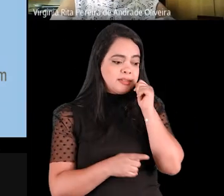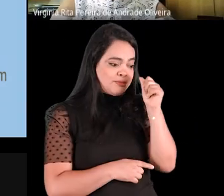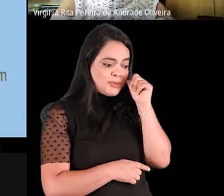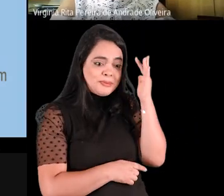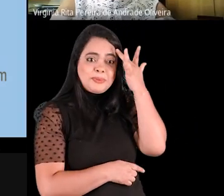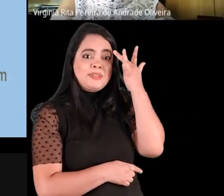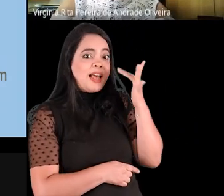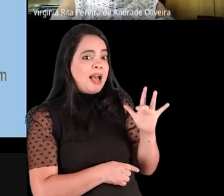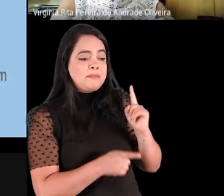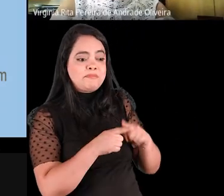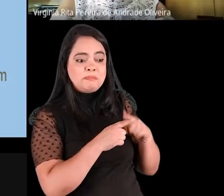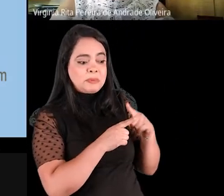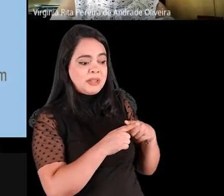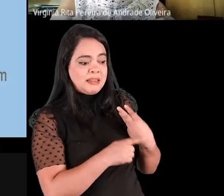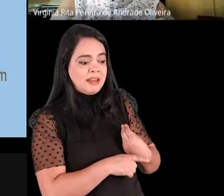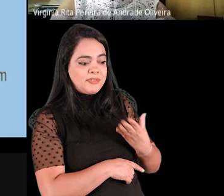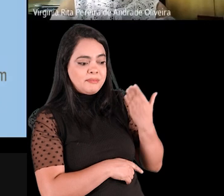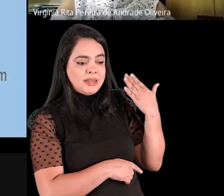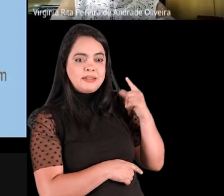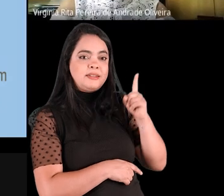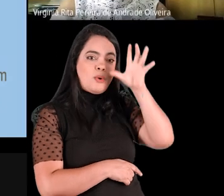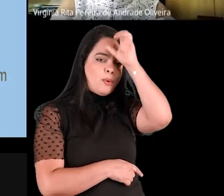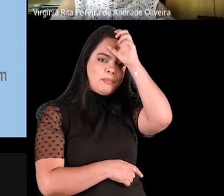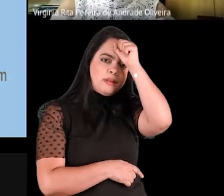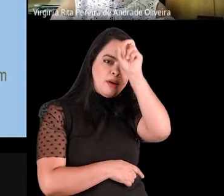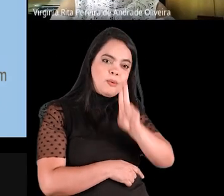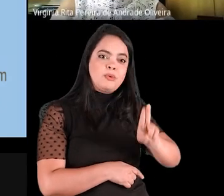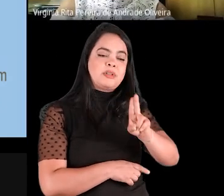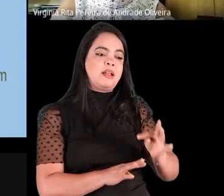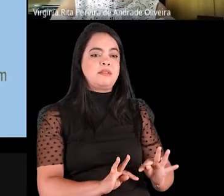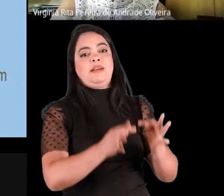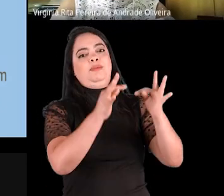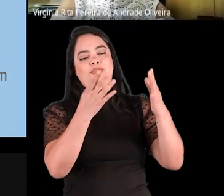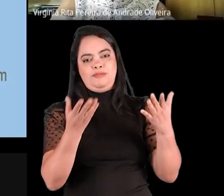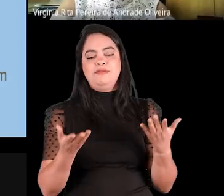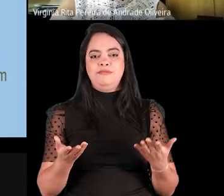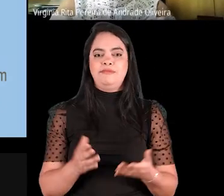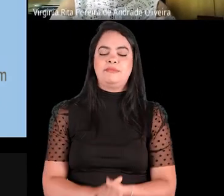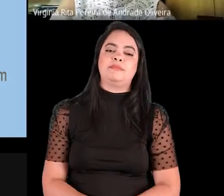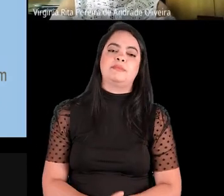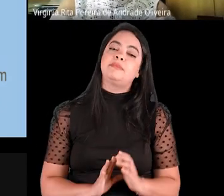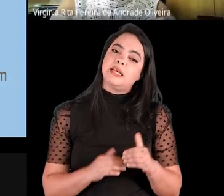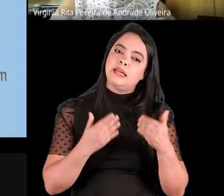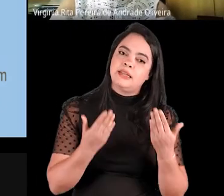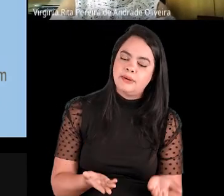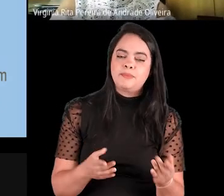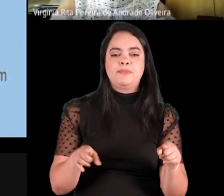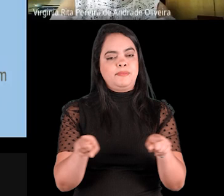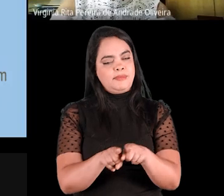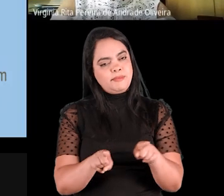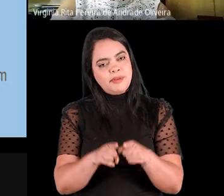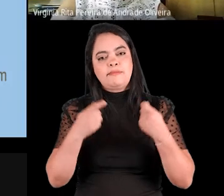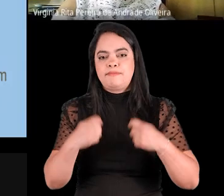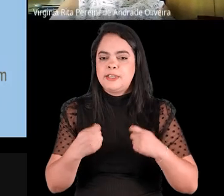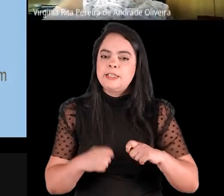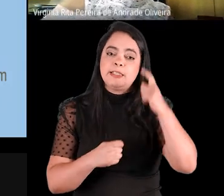que elas aprendessem essa linguagem, né? Esse linguajar tecnológico. Então, a gente também precisa